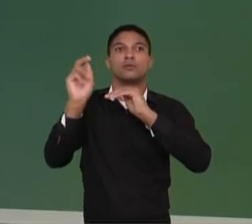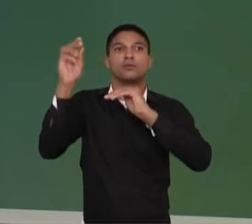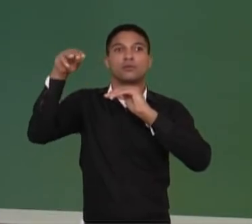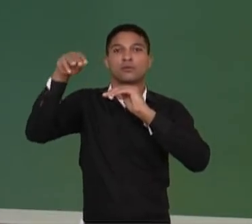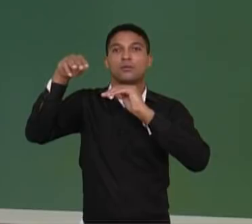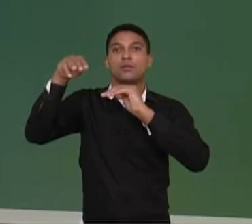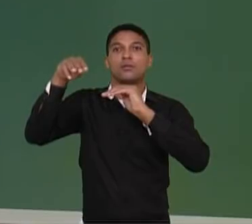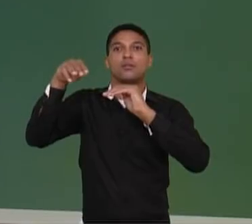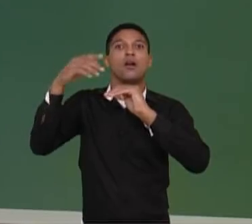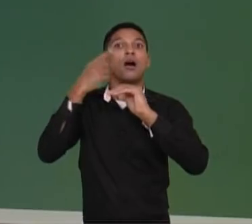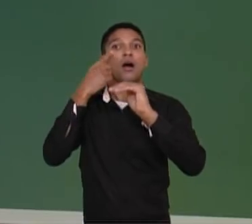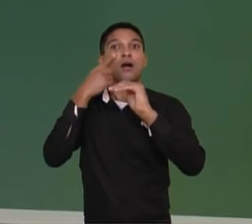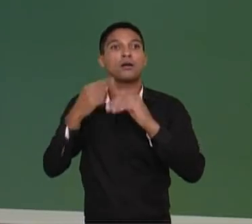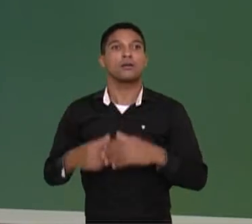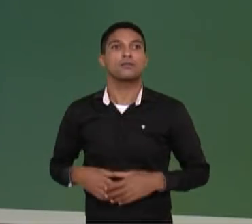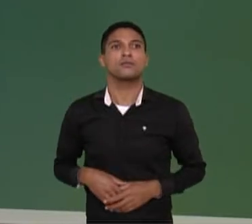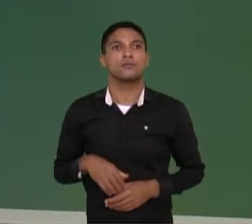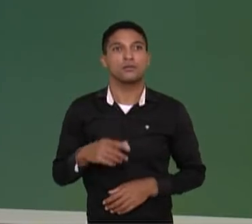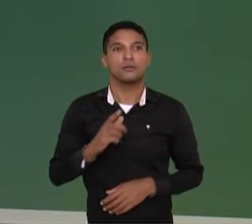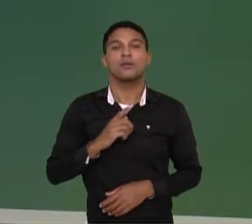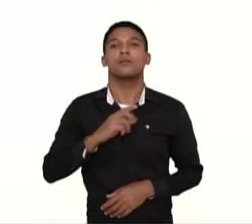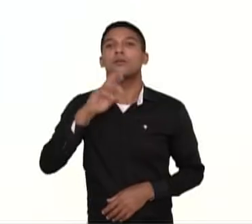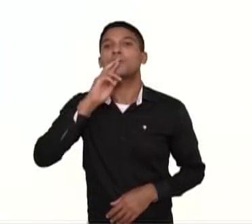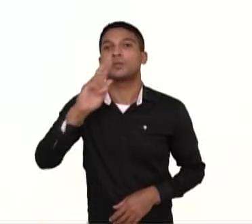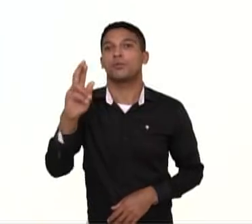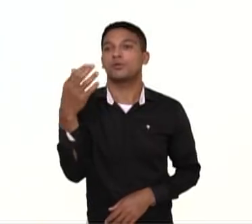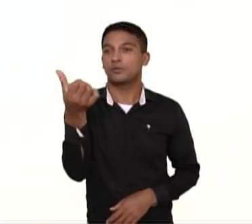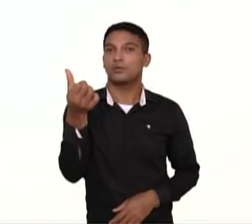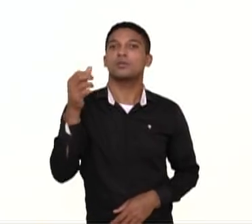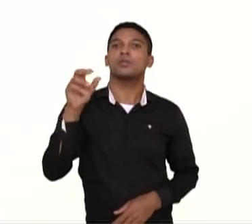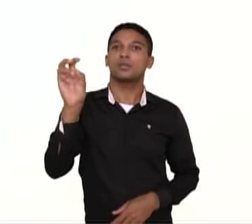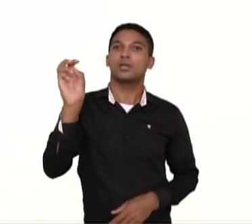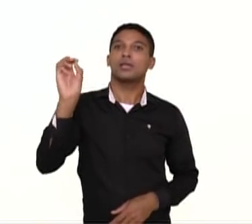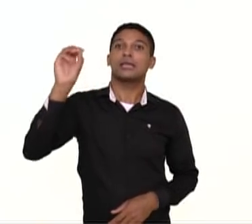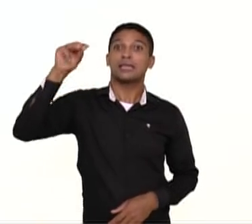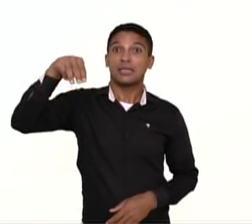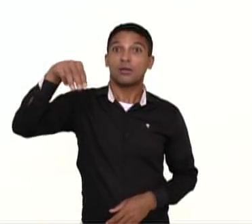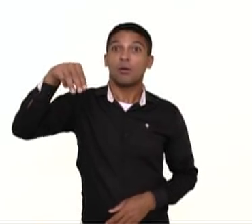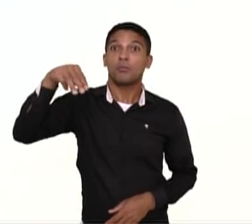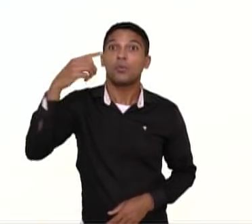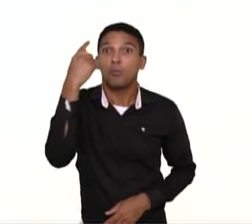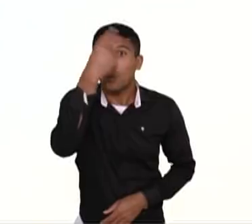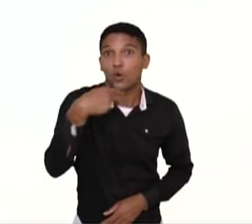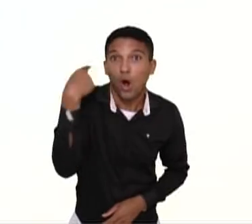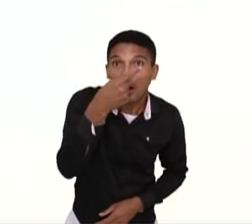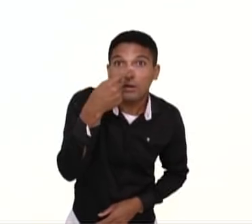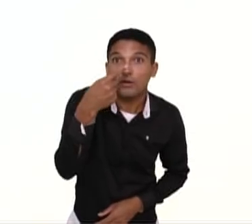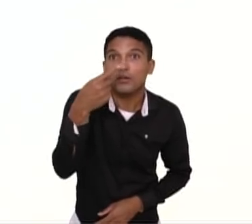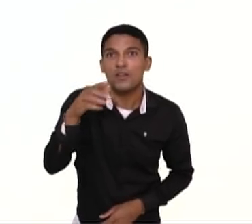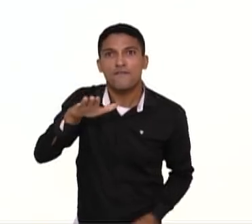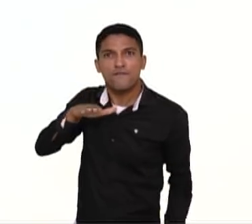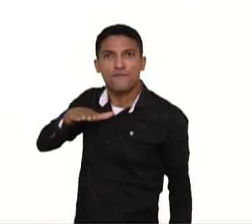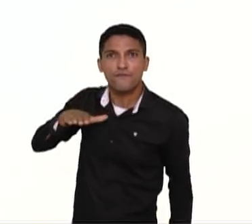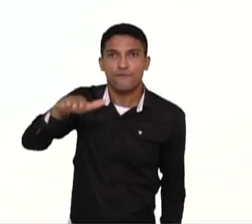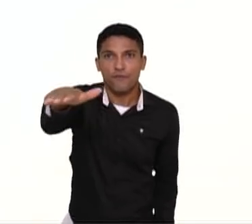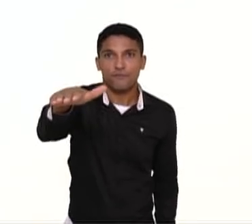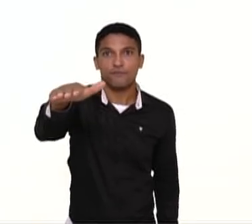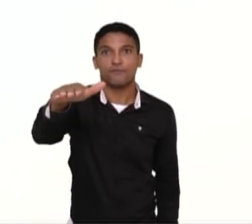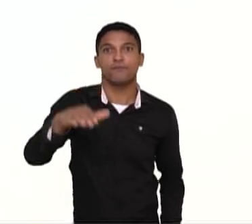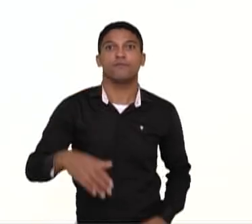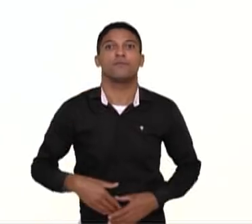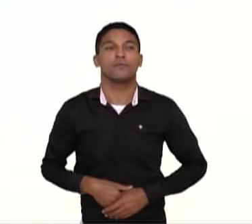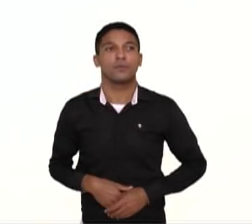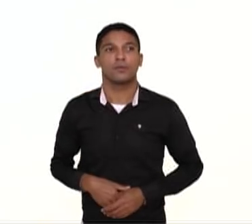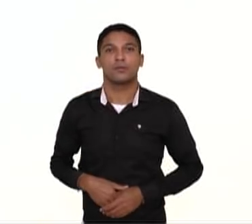resposta? Eu tenho como resposta 65 km por hora. 65 km por